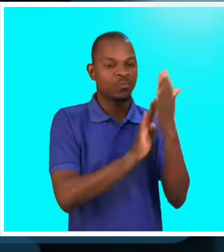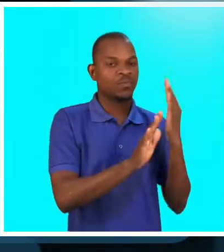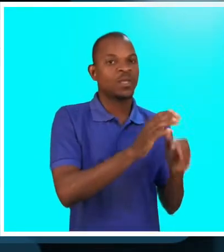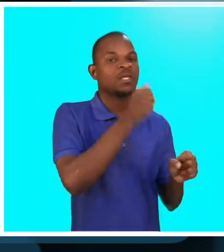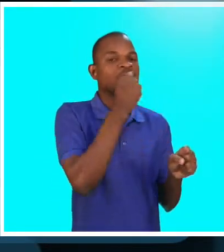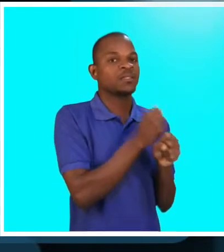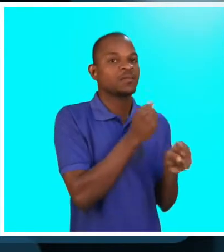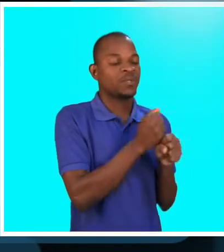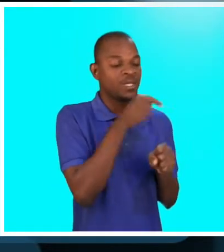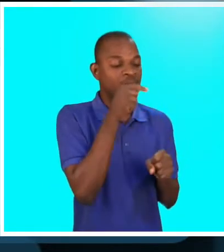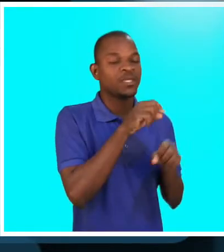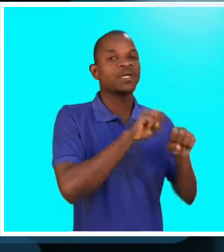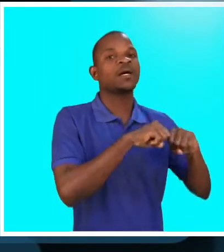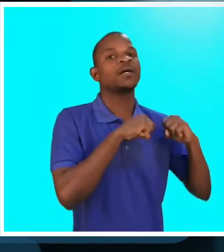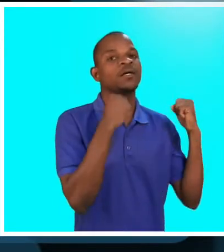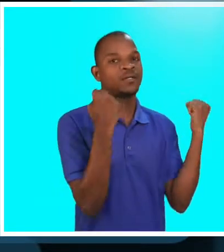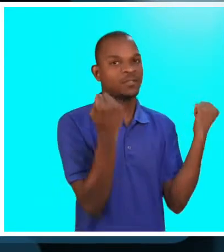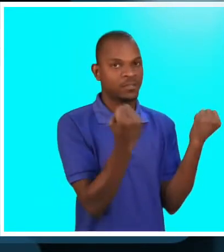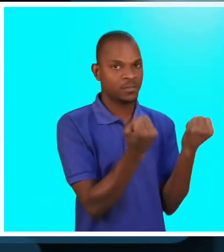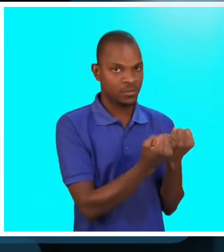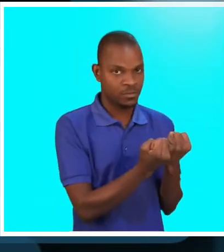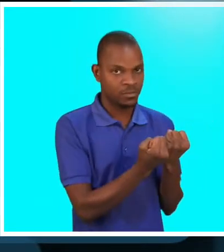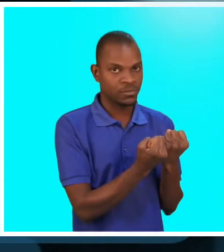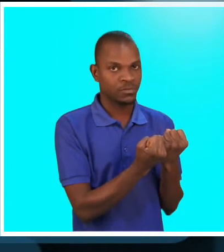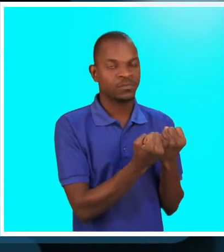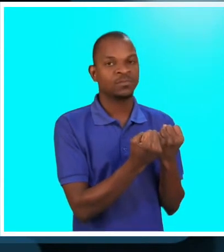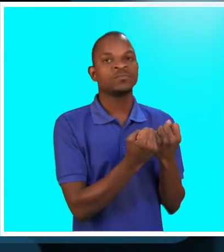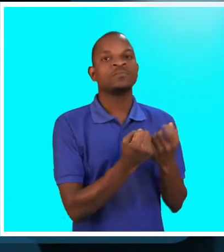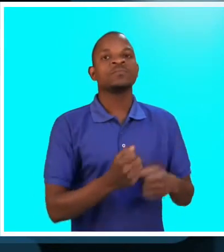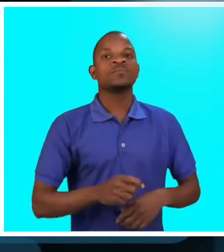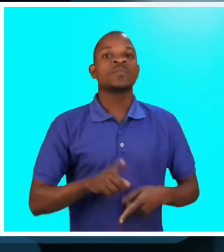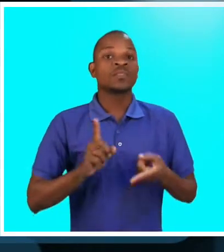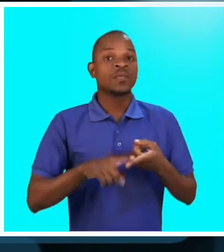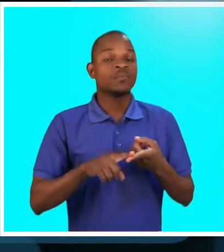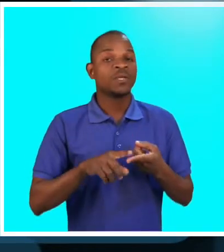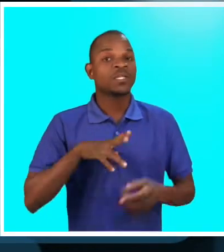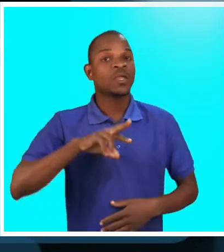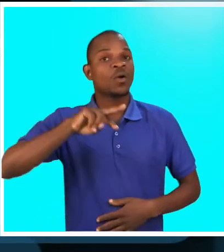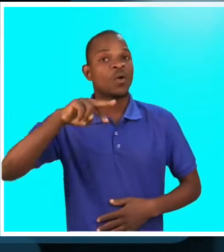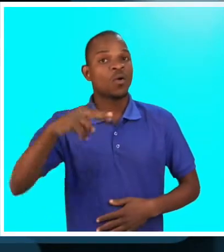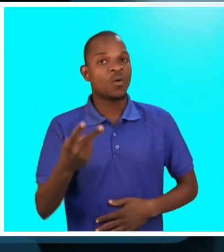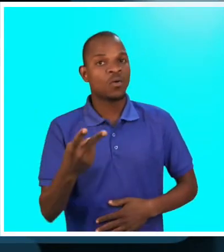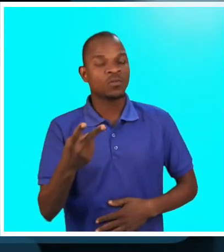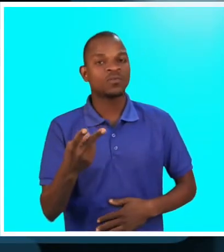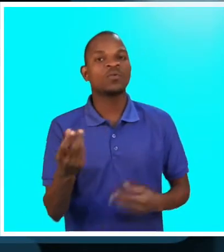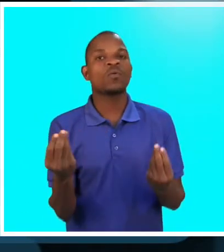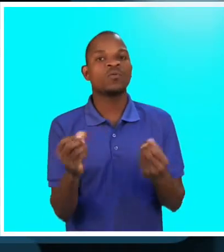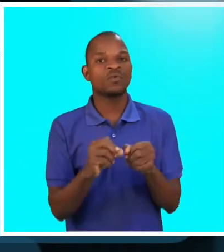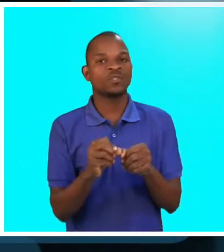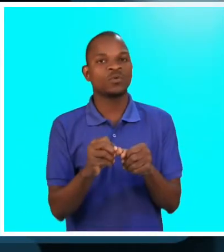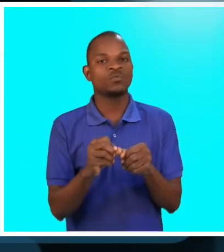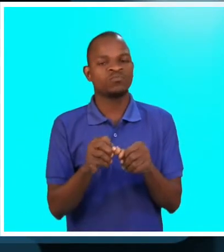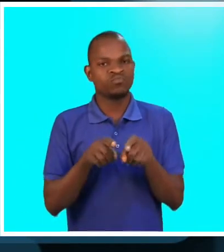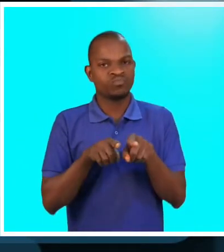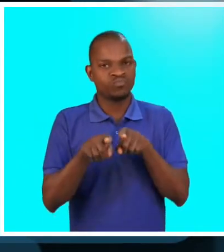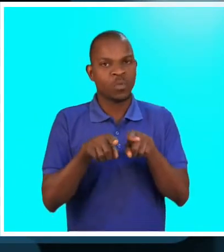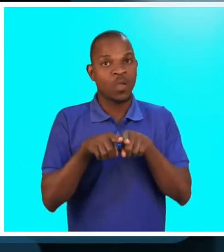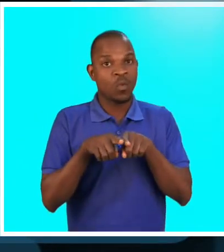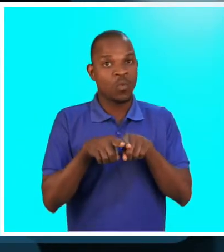voltarem e desenvolver as suas habilidades dentro dessas sessões outros